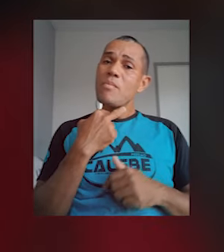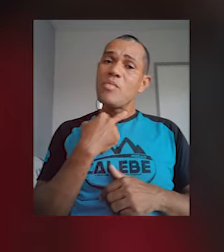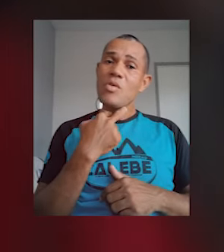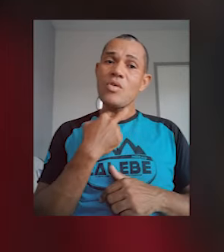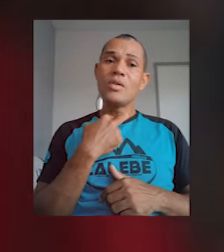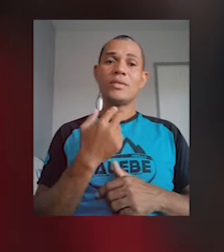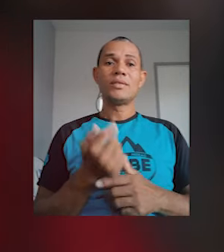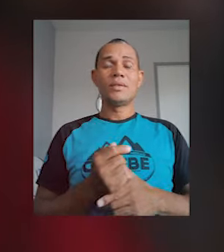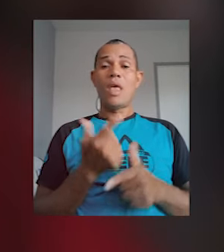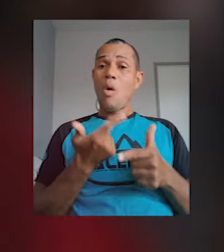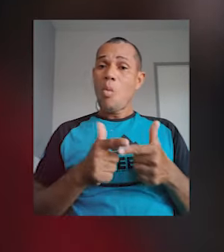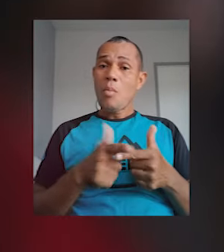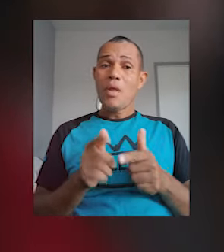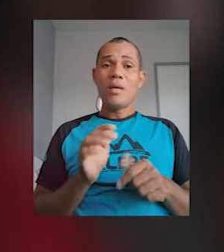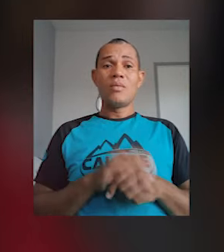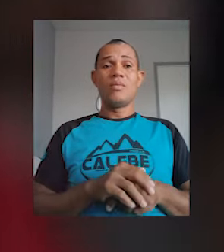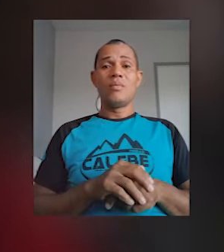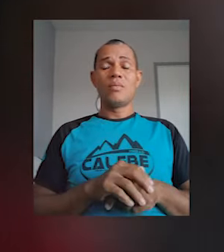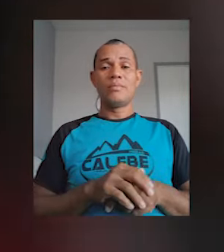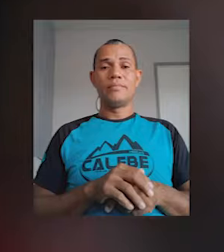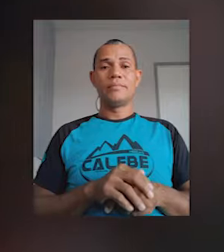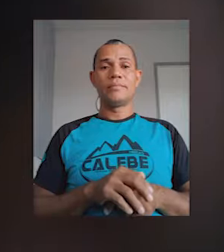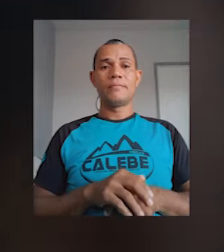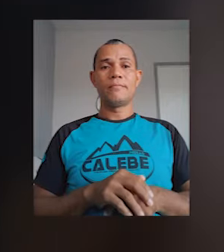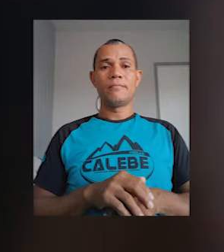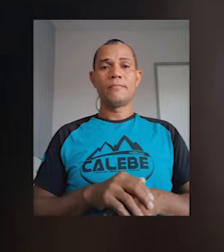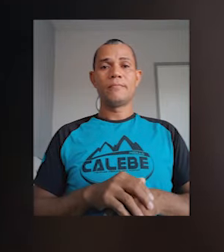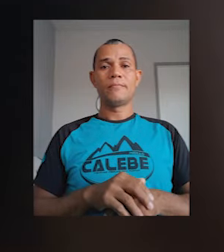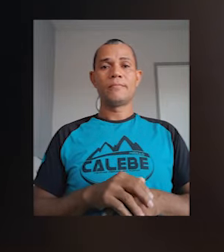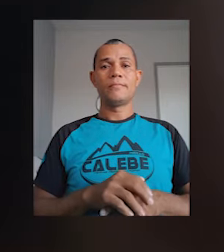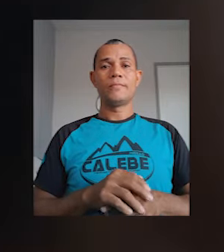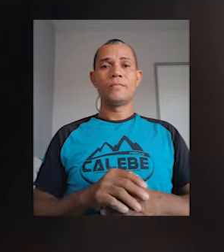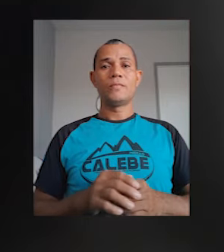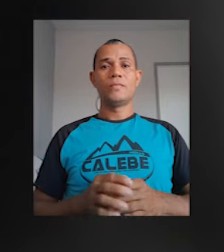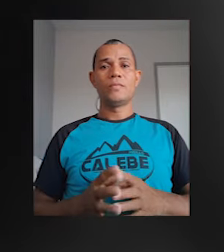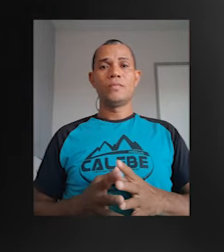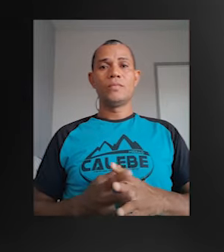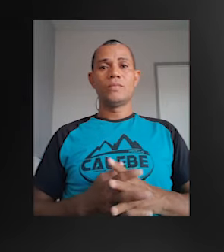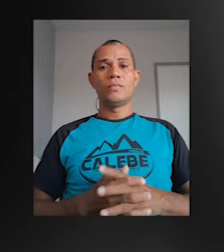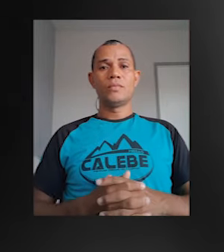continuar sendo uma realidade e uma única saída para não passar fome.